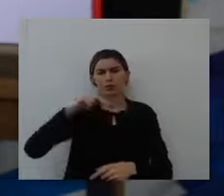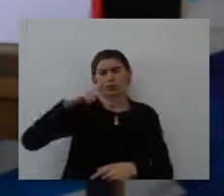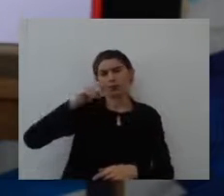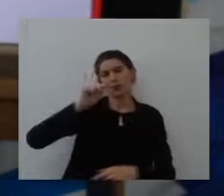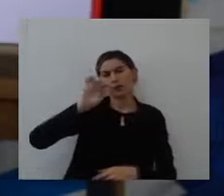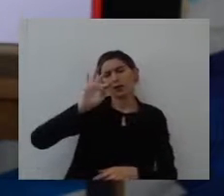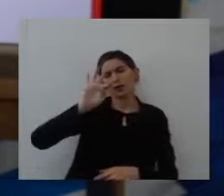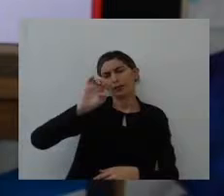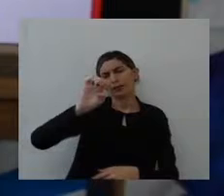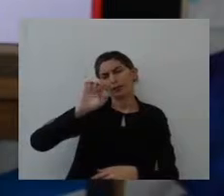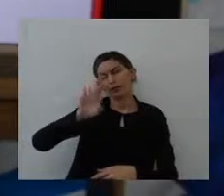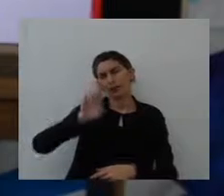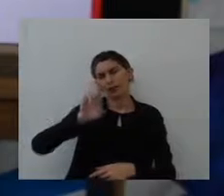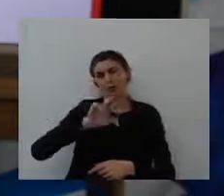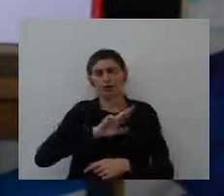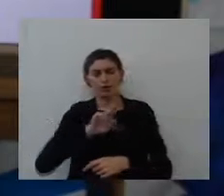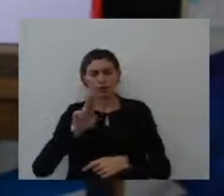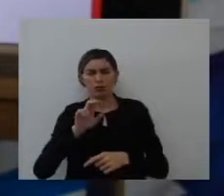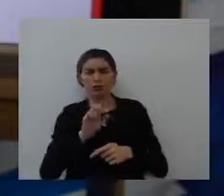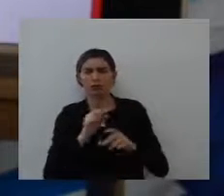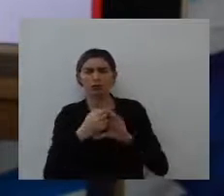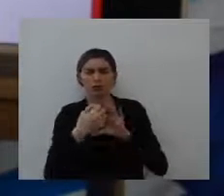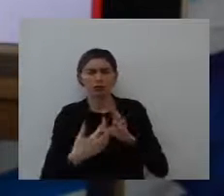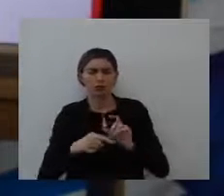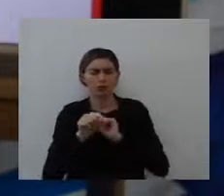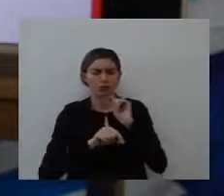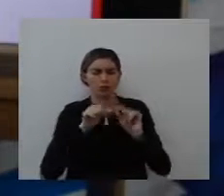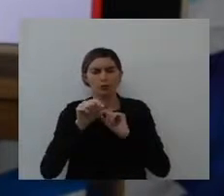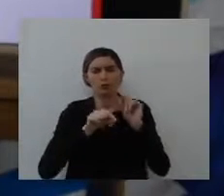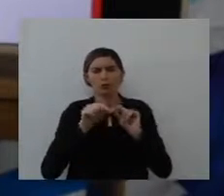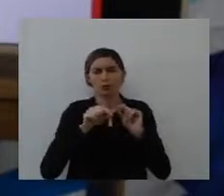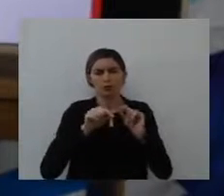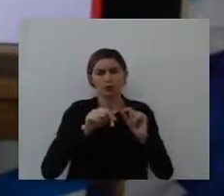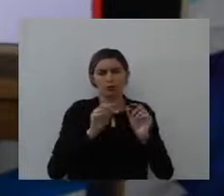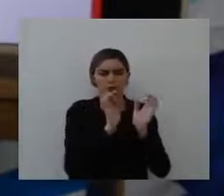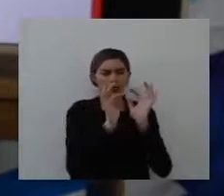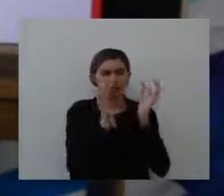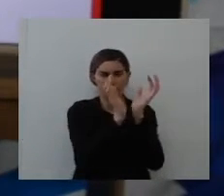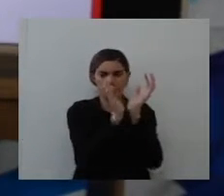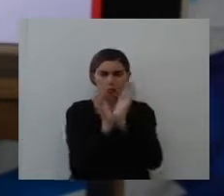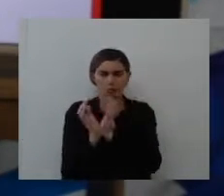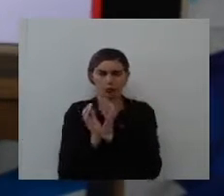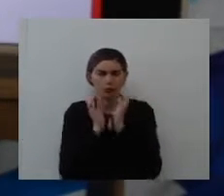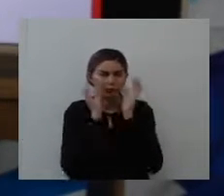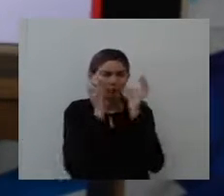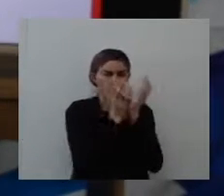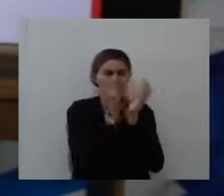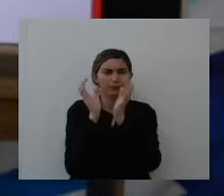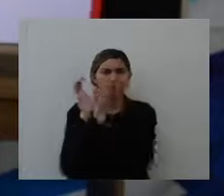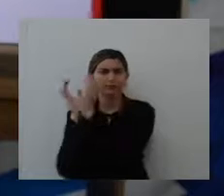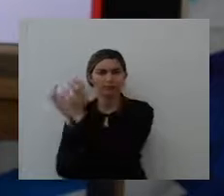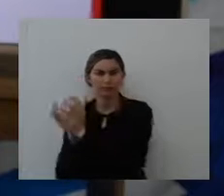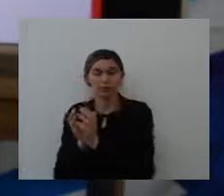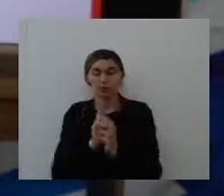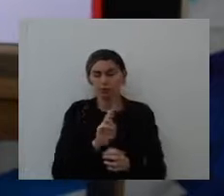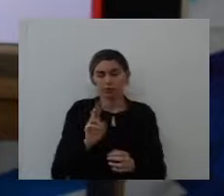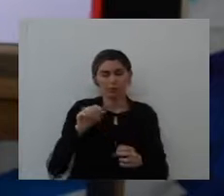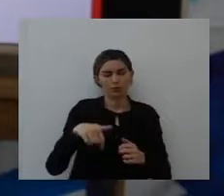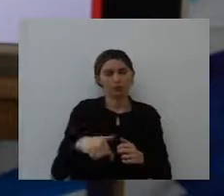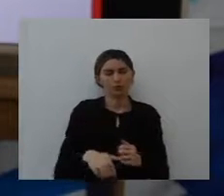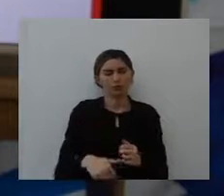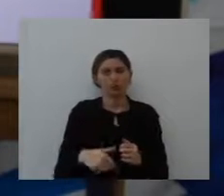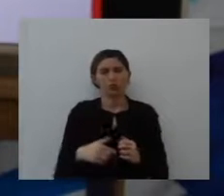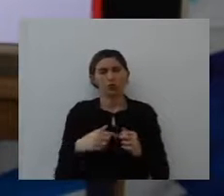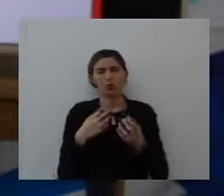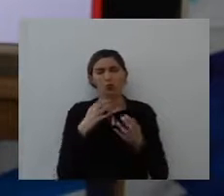pater, que caracterizou, e esses genos, eles caracterizam o que nós chamamos historicamente